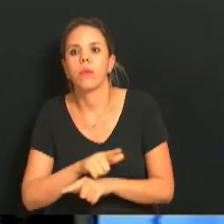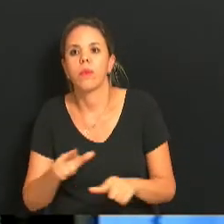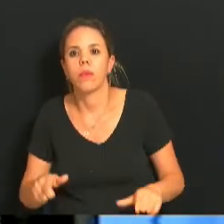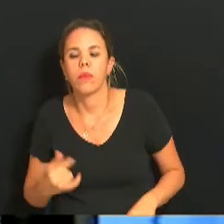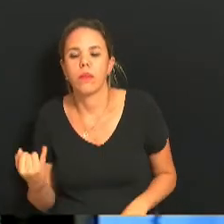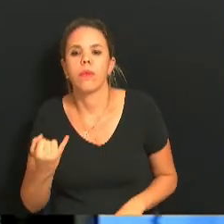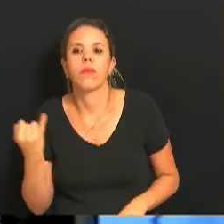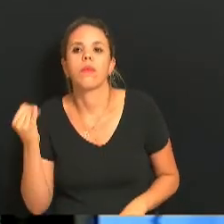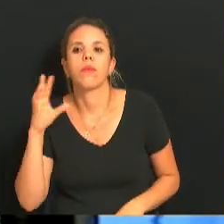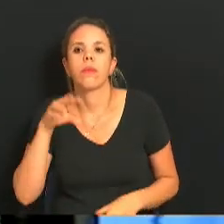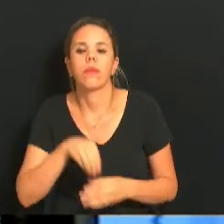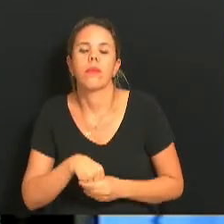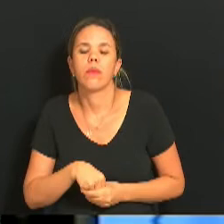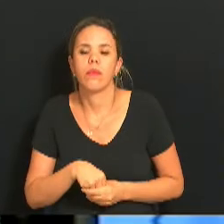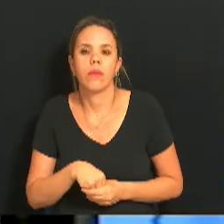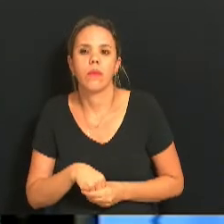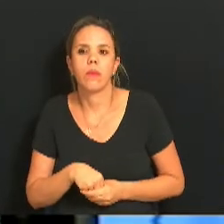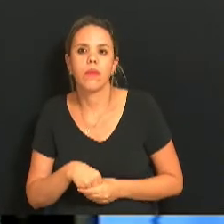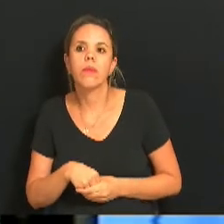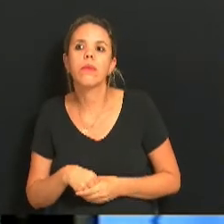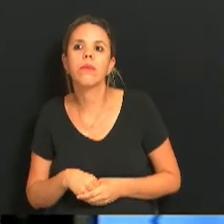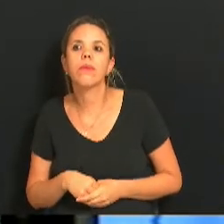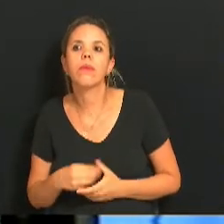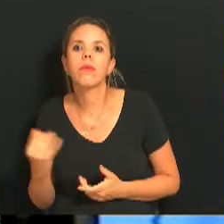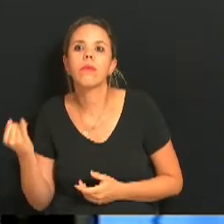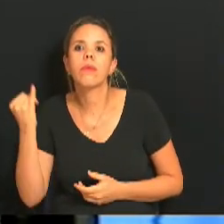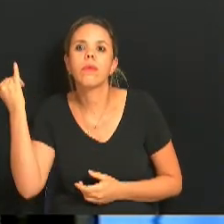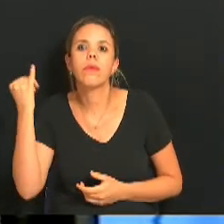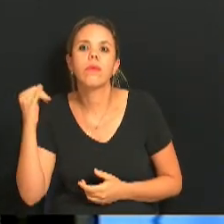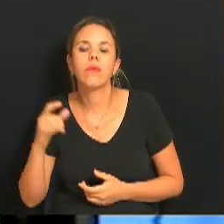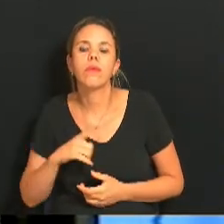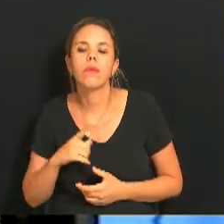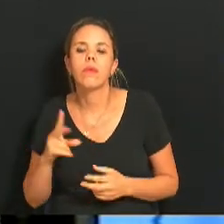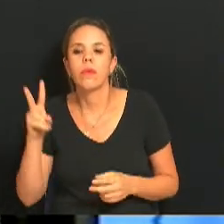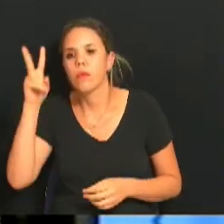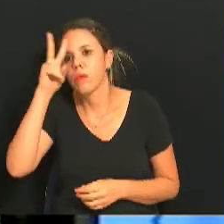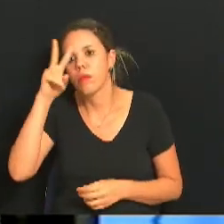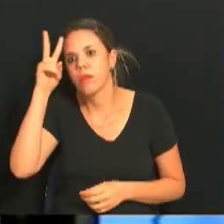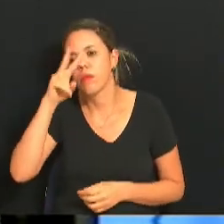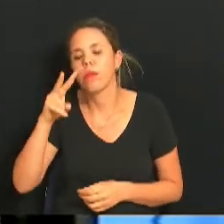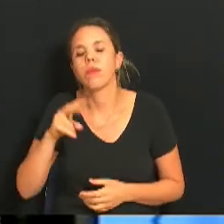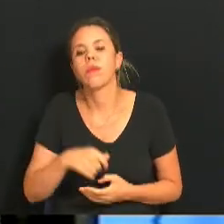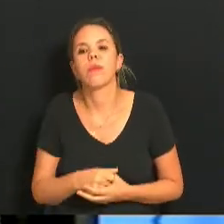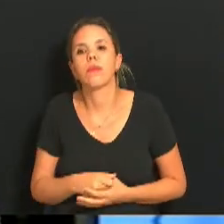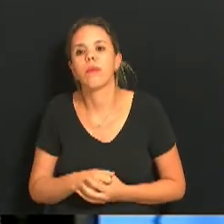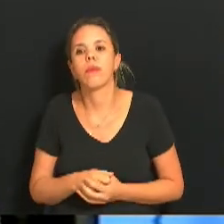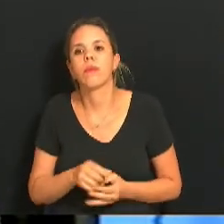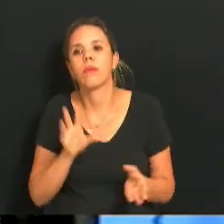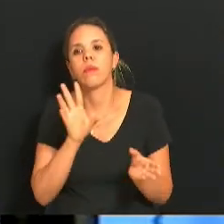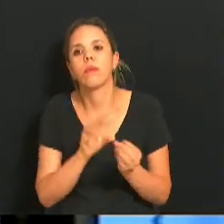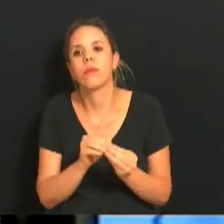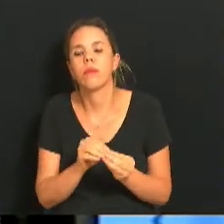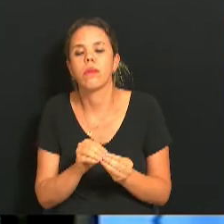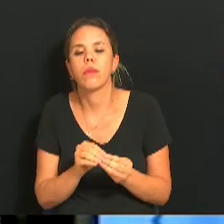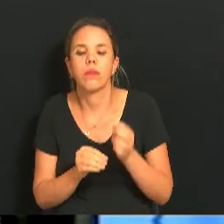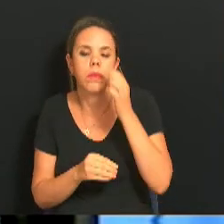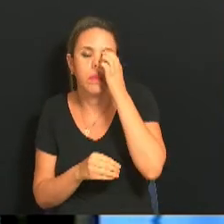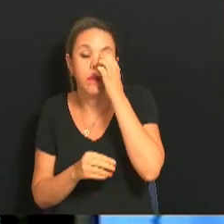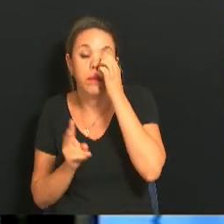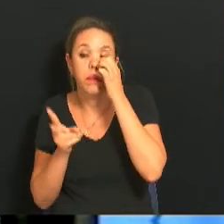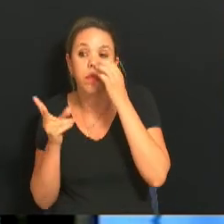importante dentro do junto e ali importante que a gente entende que a poligonal e assim o complexo solicitar